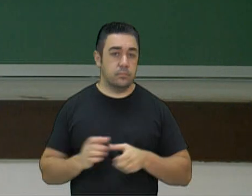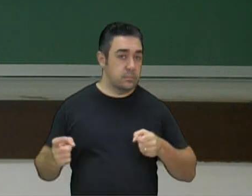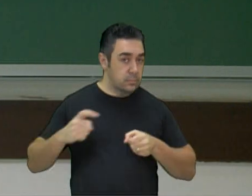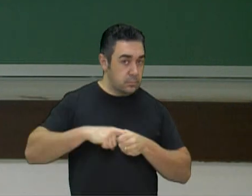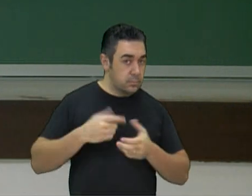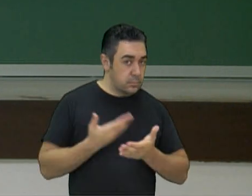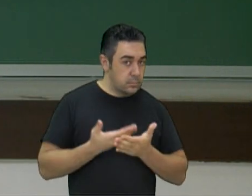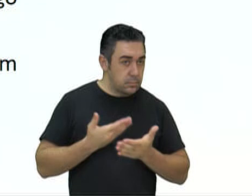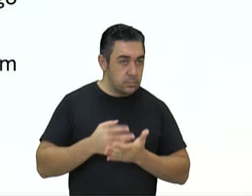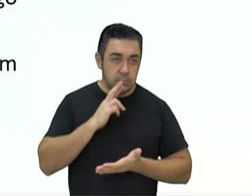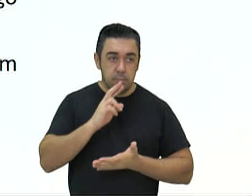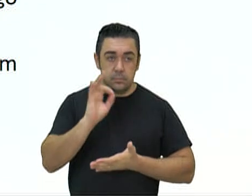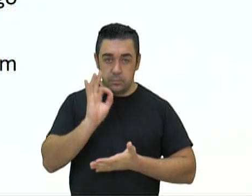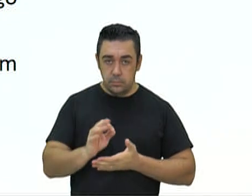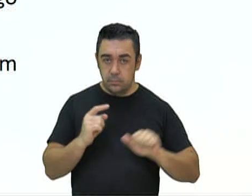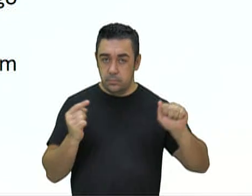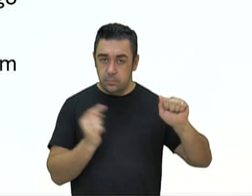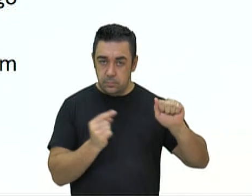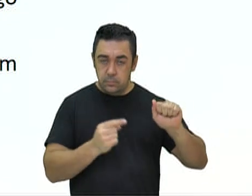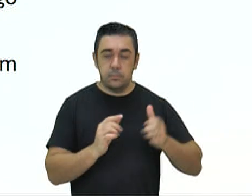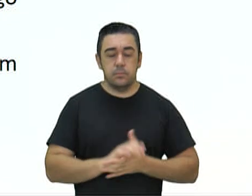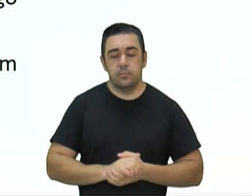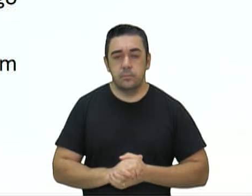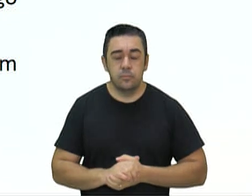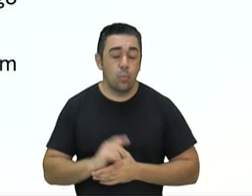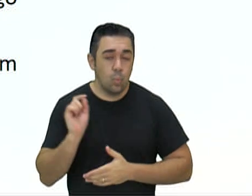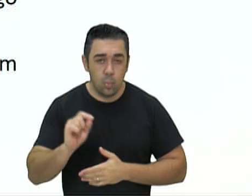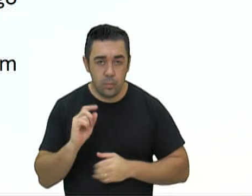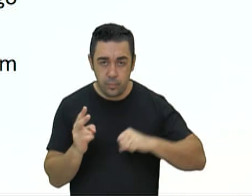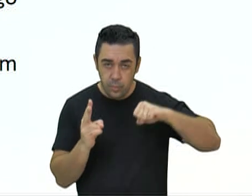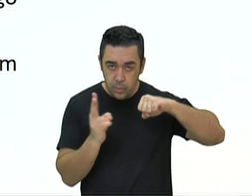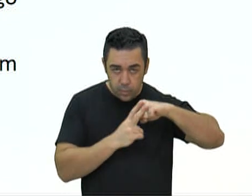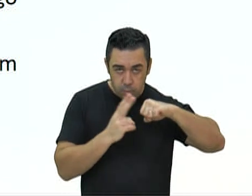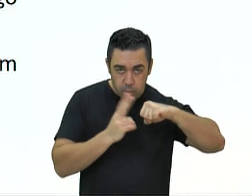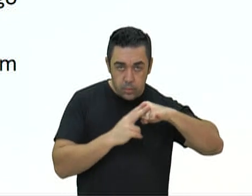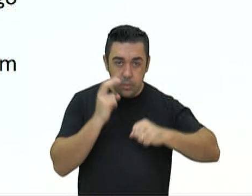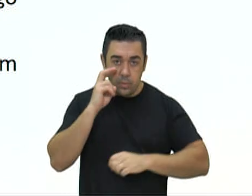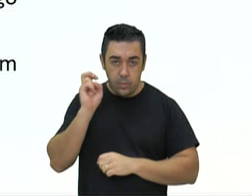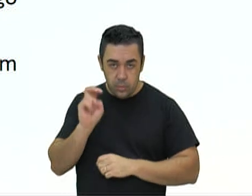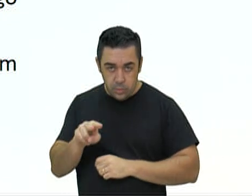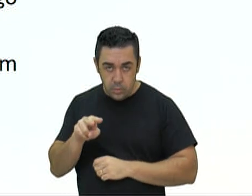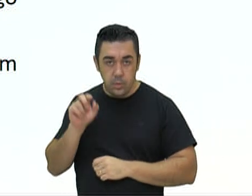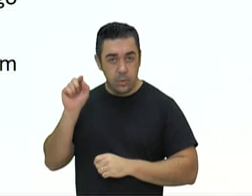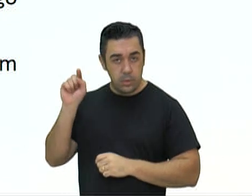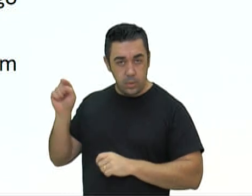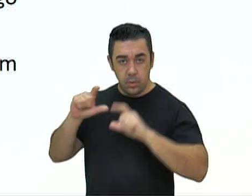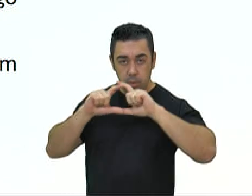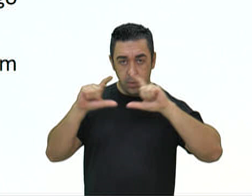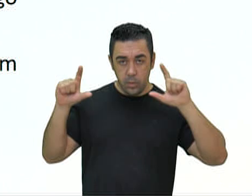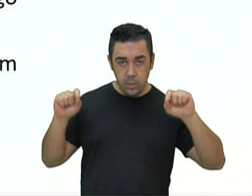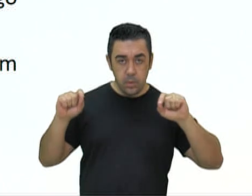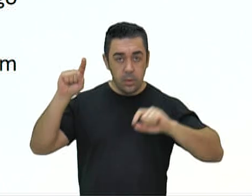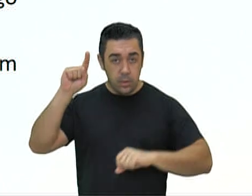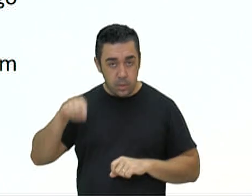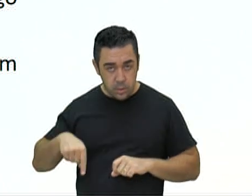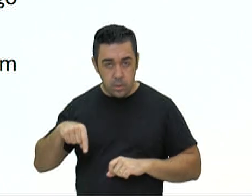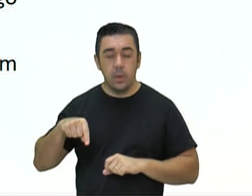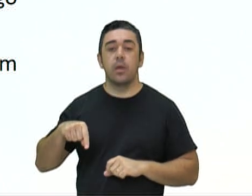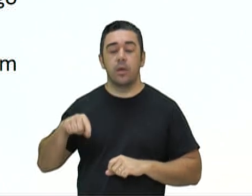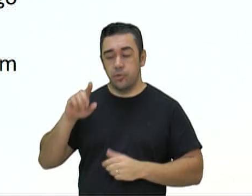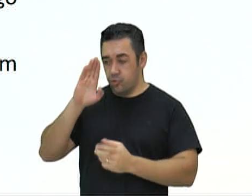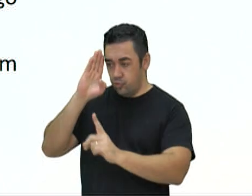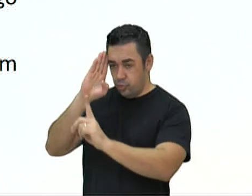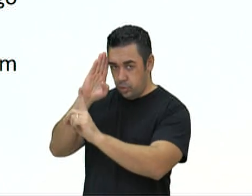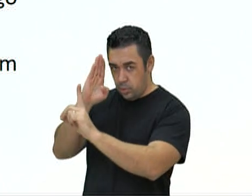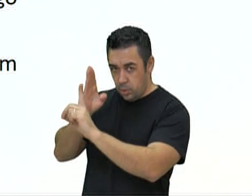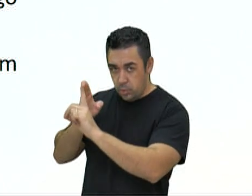Retornando, galera, quem acertou marcou a letra A, né? Então, a gente tem que o verbo ver nessa frase, ele pode ser considerado transitivo